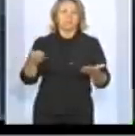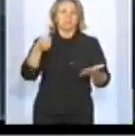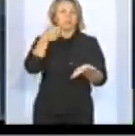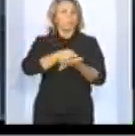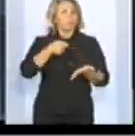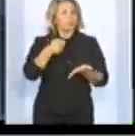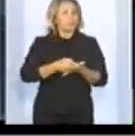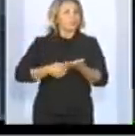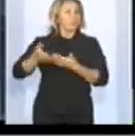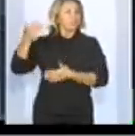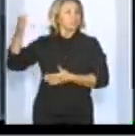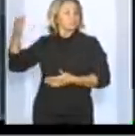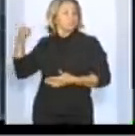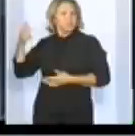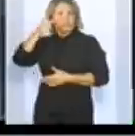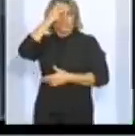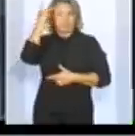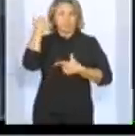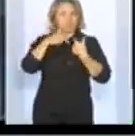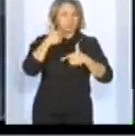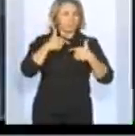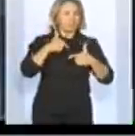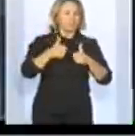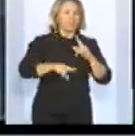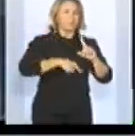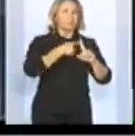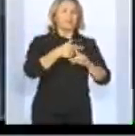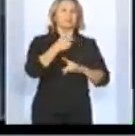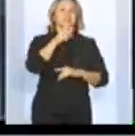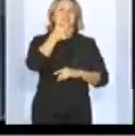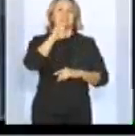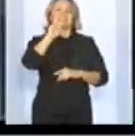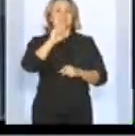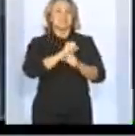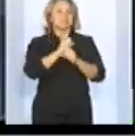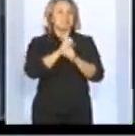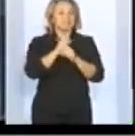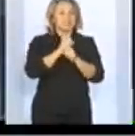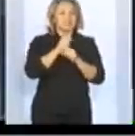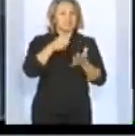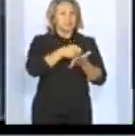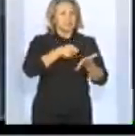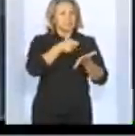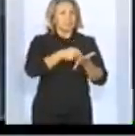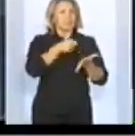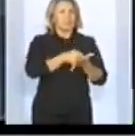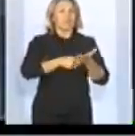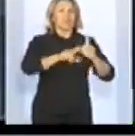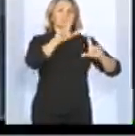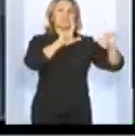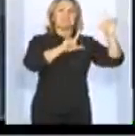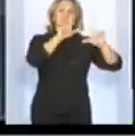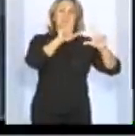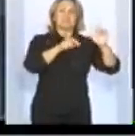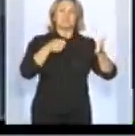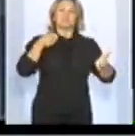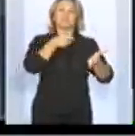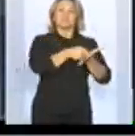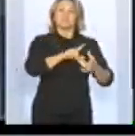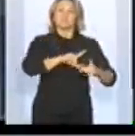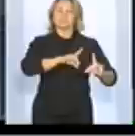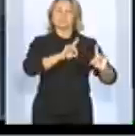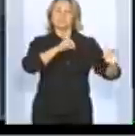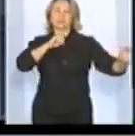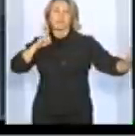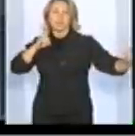os antigos operadores que há mais de 15 anos investem no mercado de TV por assinatura local, eles